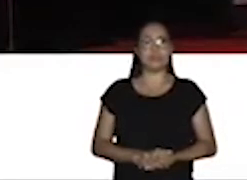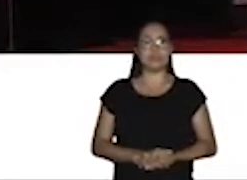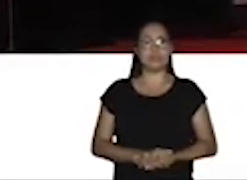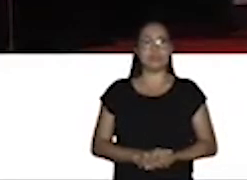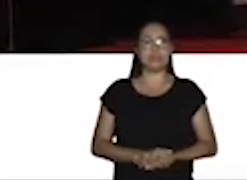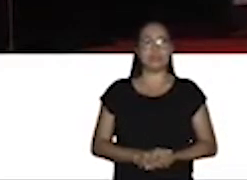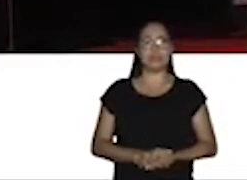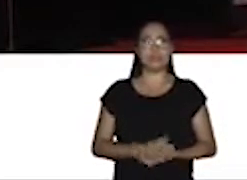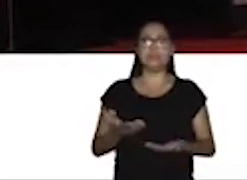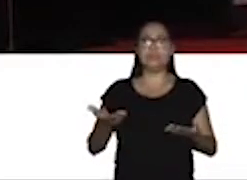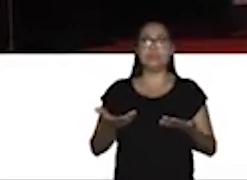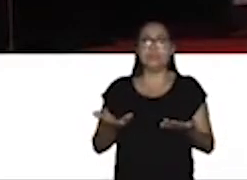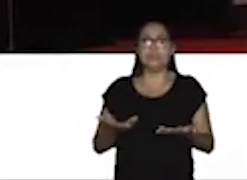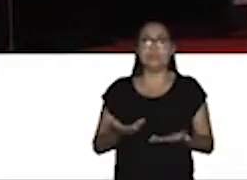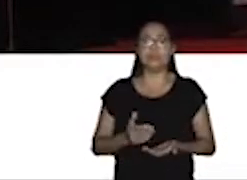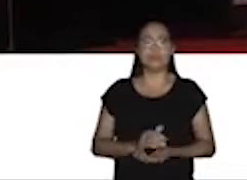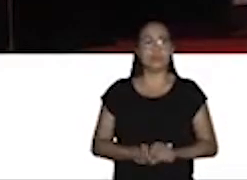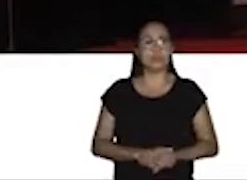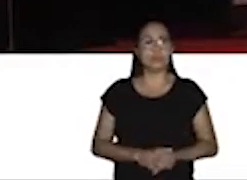Agora é isso.